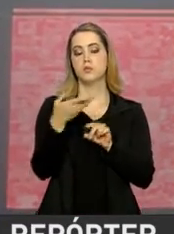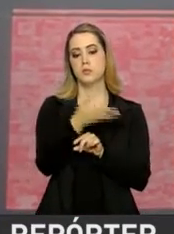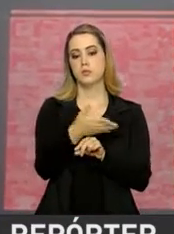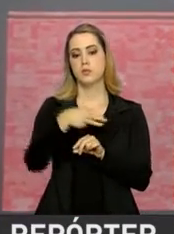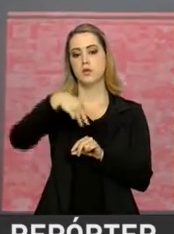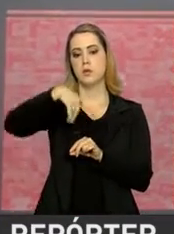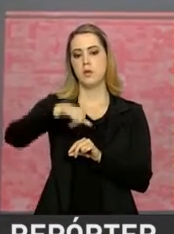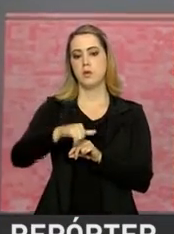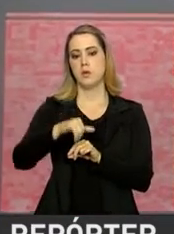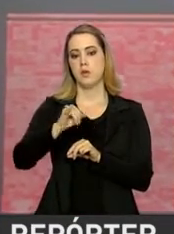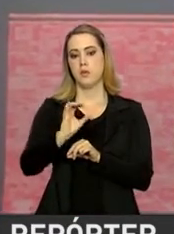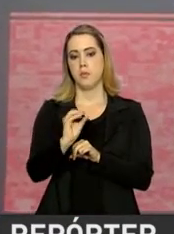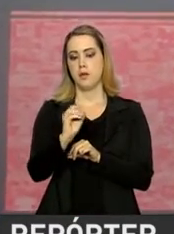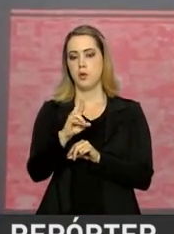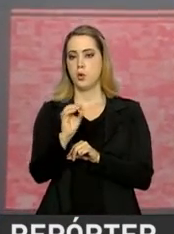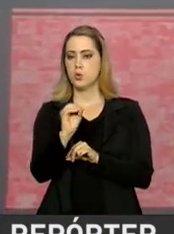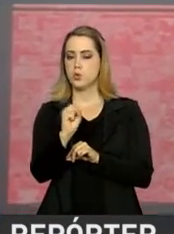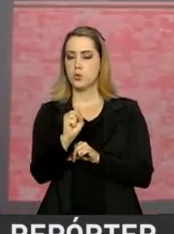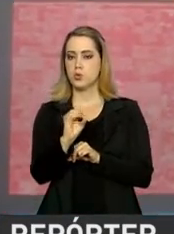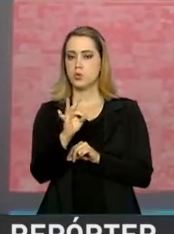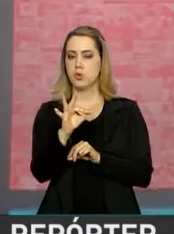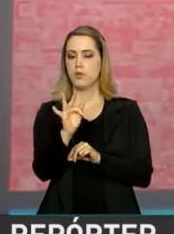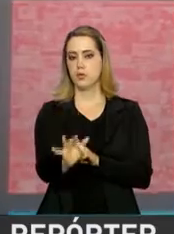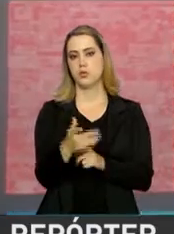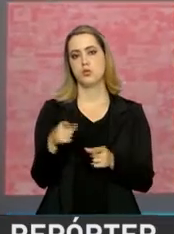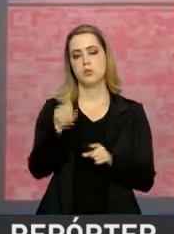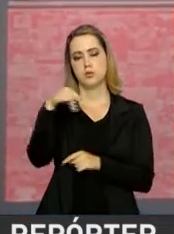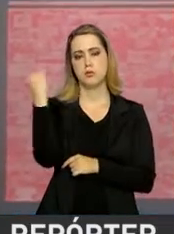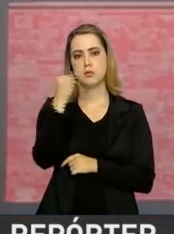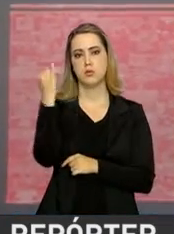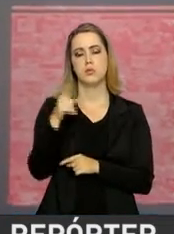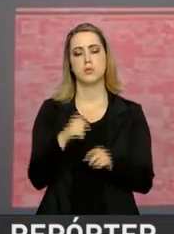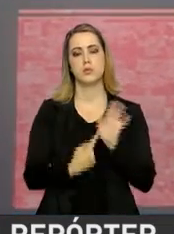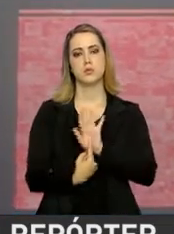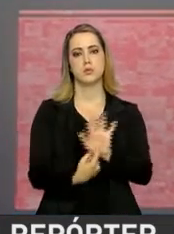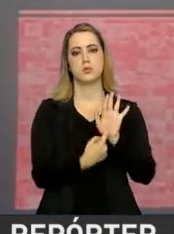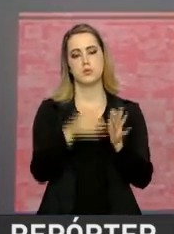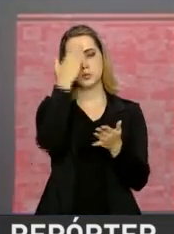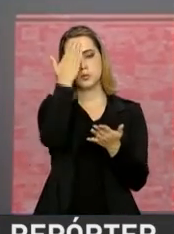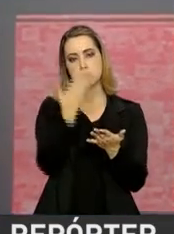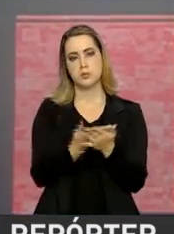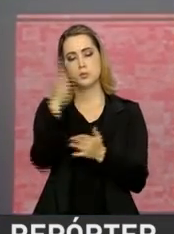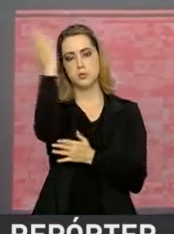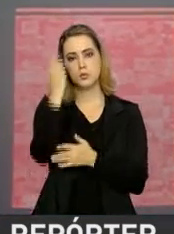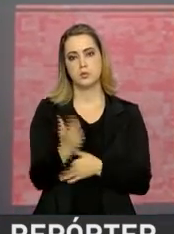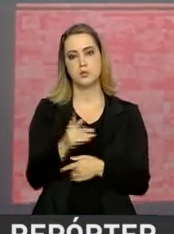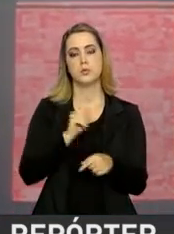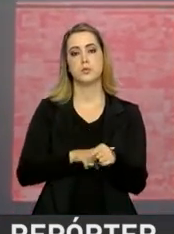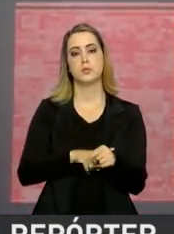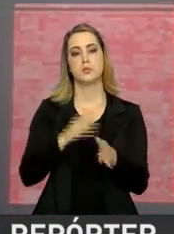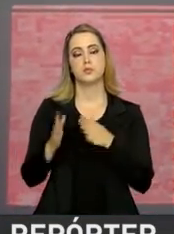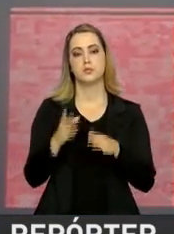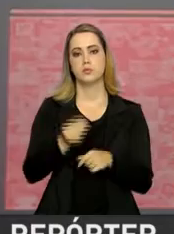da Microsoft para cá é muito importante, porque mostra, né, o respeito e a confiança que a Microsoft tem no Brasil, no momento onde o Brasil